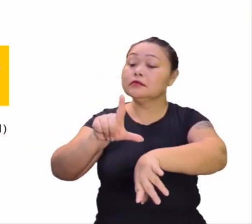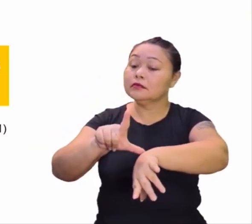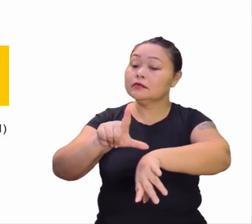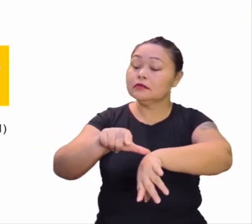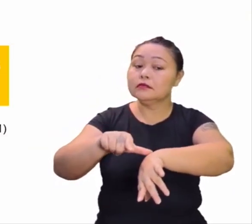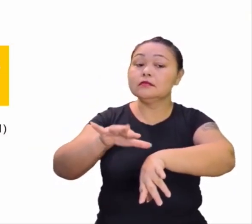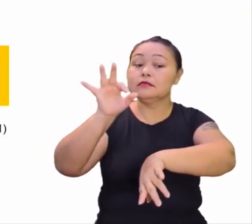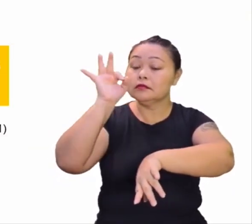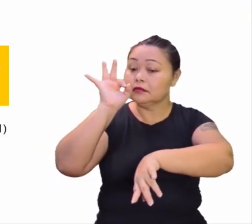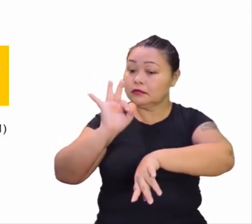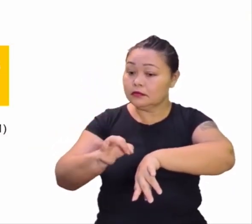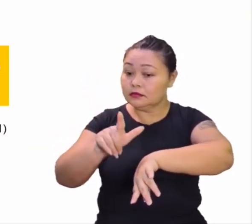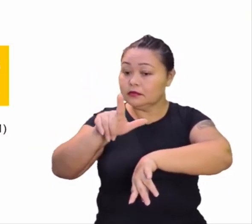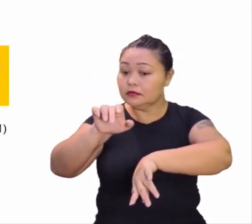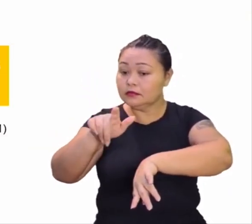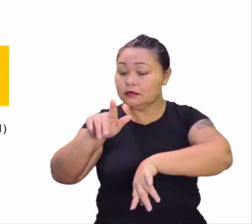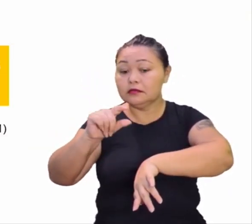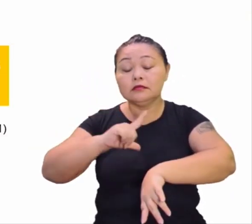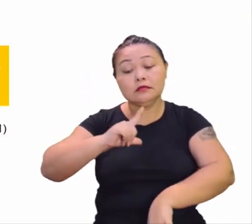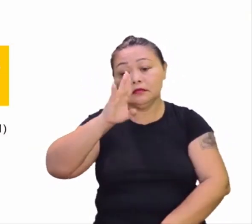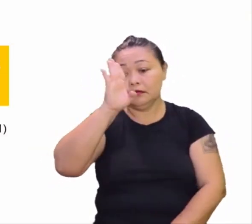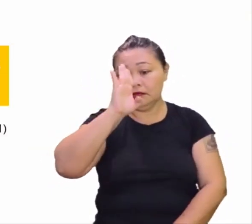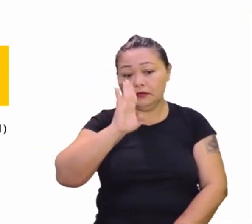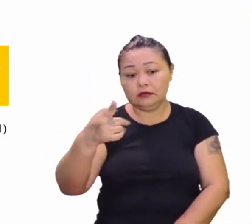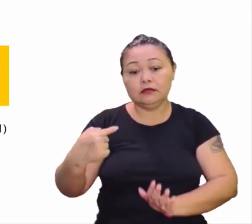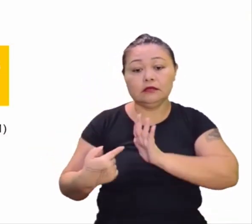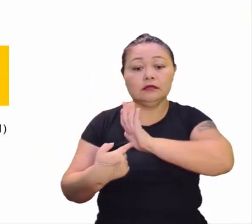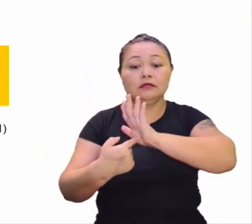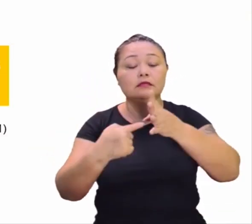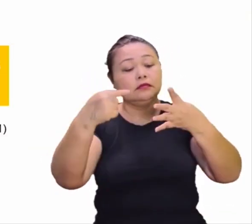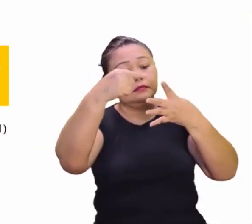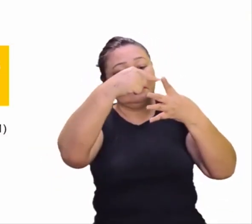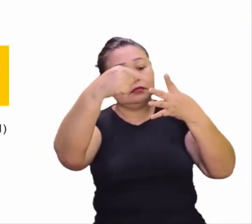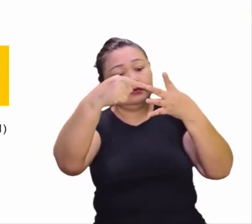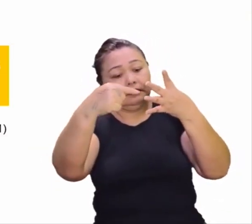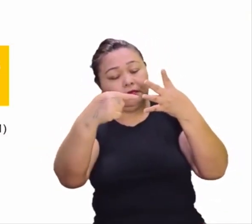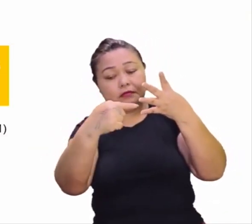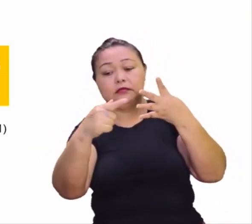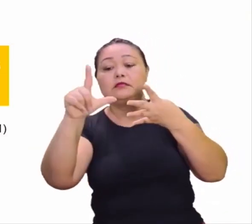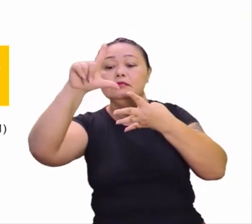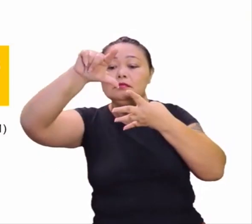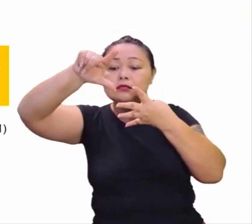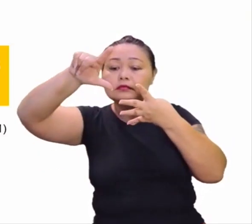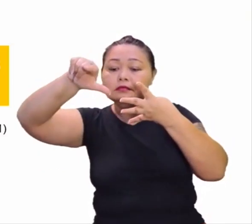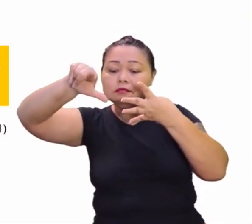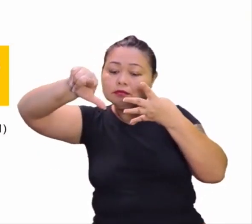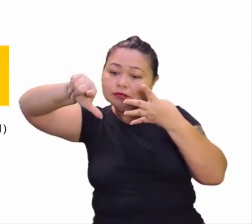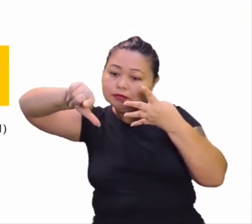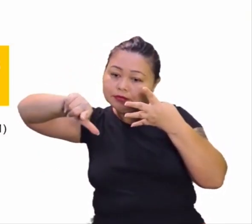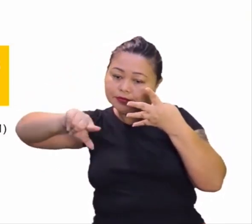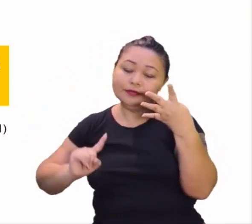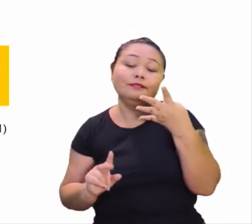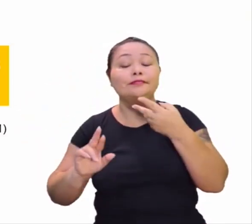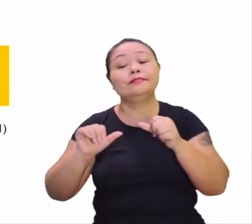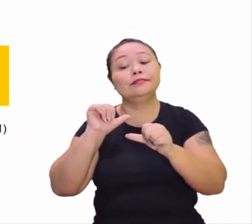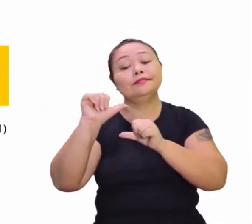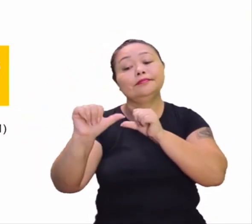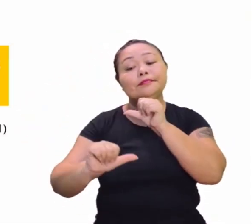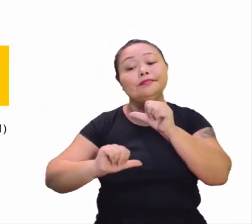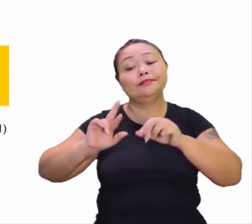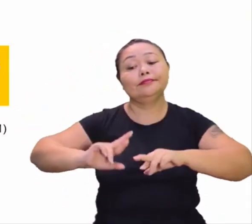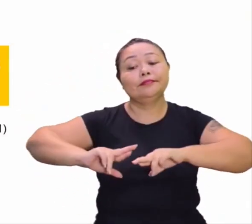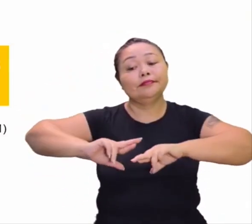legal. O Brasil, a gente vai começar falando do Brasil, apresenta 4 fusos horários diferentes por causa da